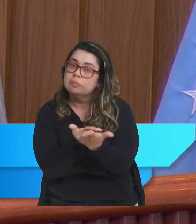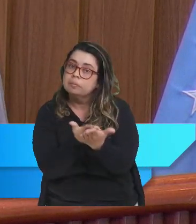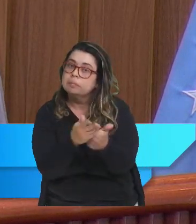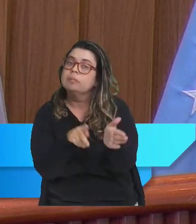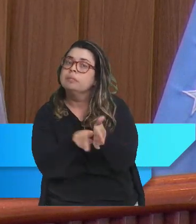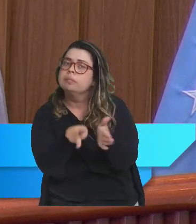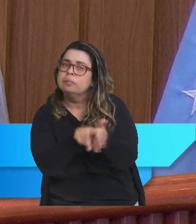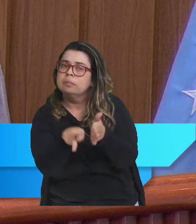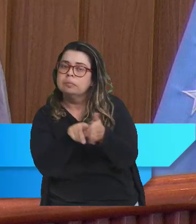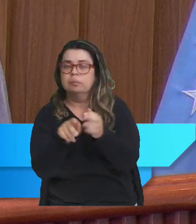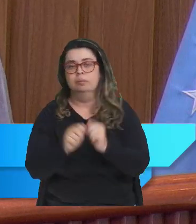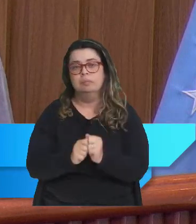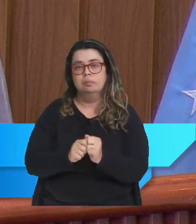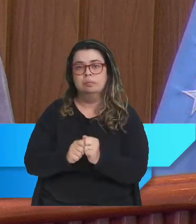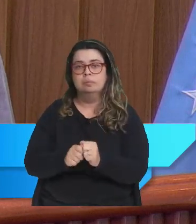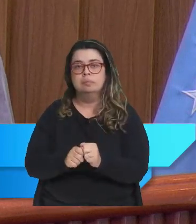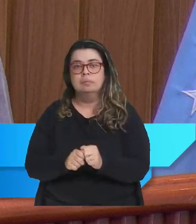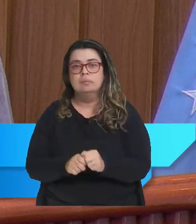que o